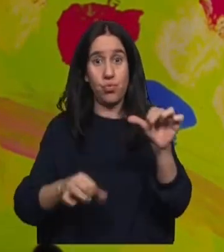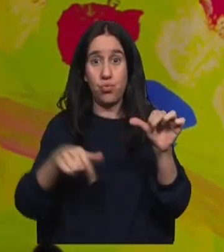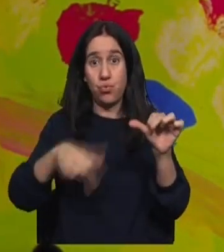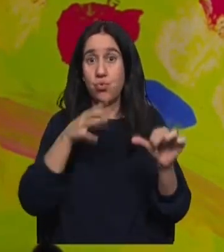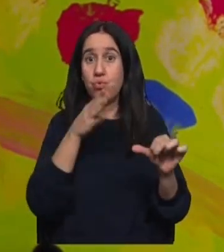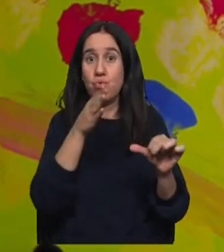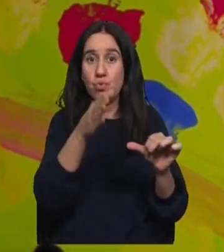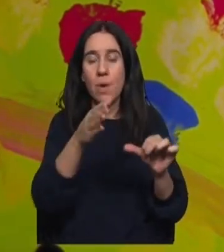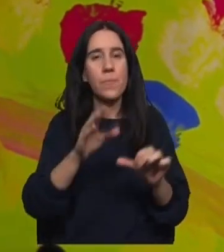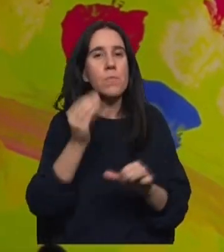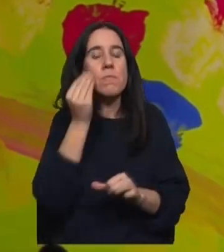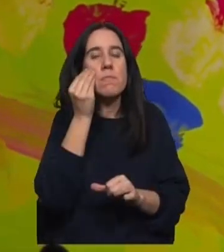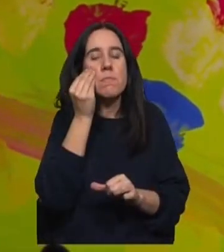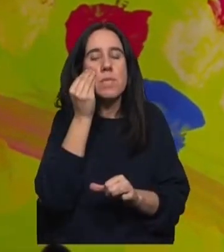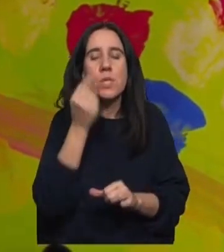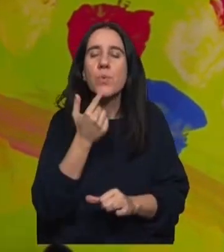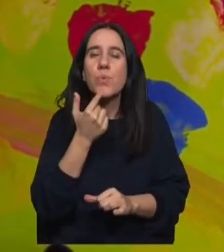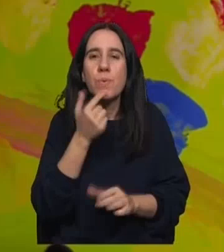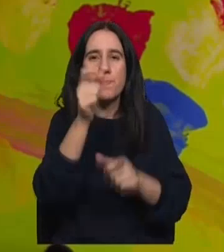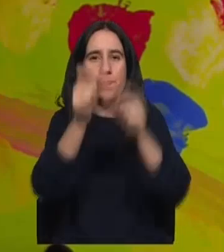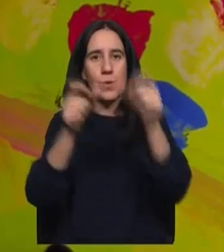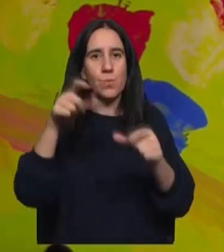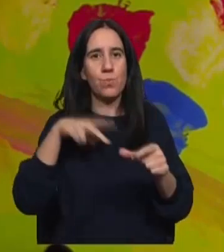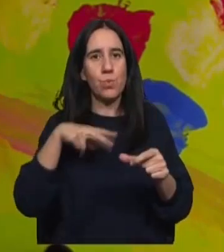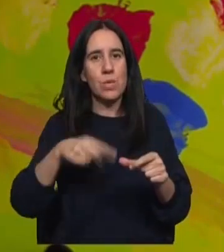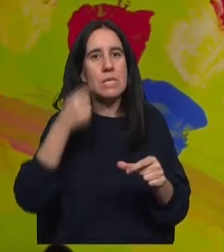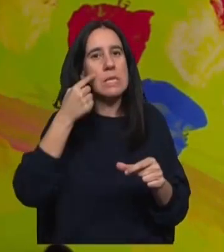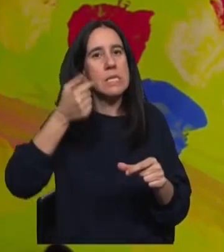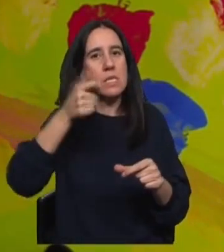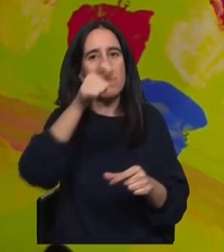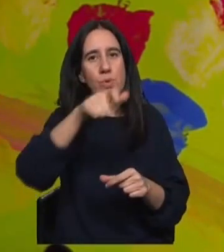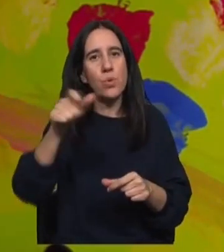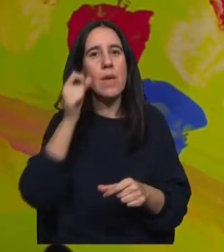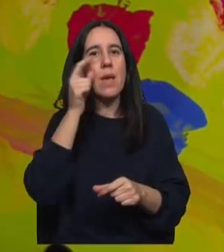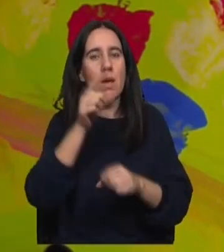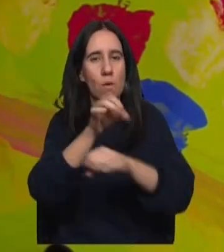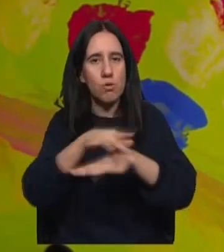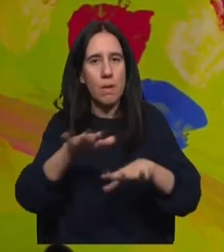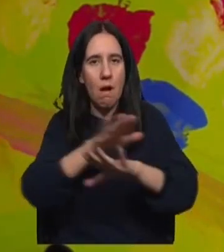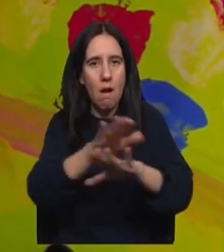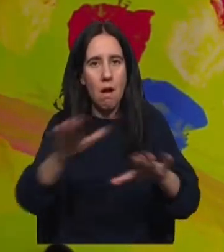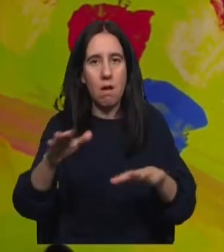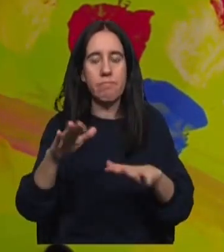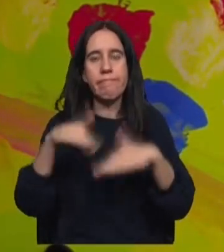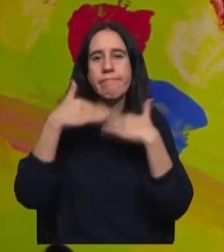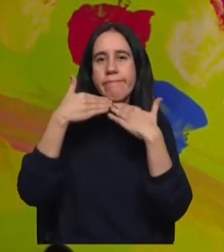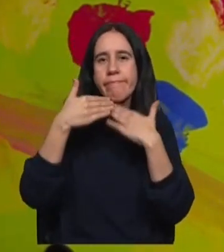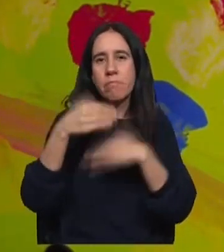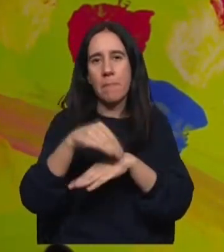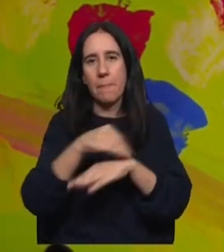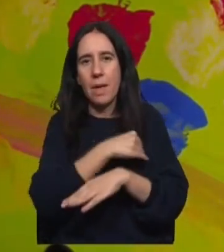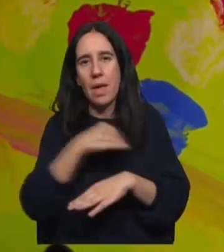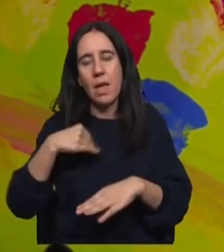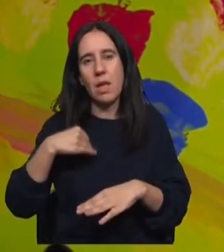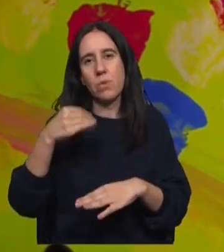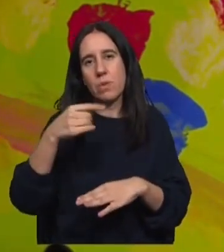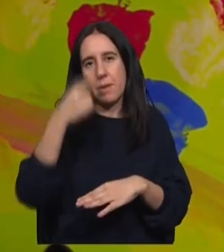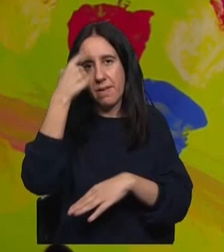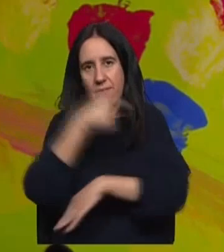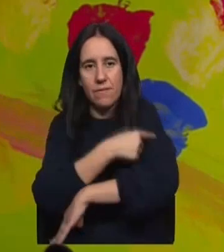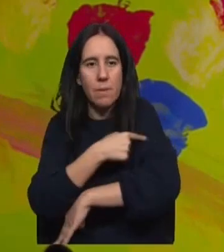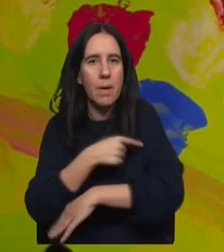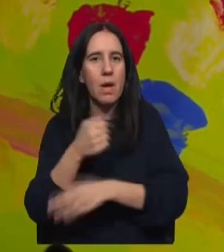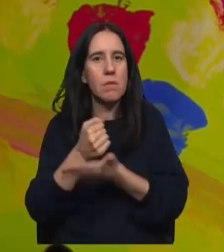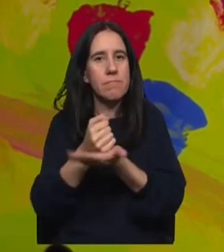aqui que é só deixar um beijinho muito grande para todos os portugueses principalmente para as pessoas que estão nos hospitais estão internadas médicos e também enfermeiros e pessoal